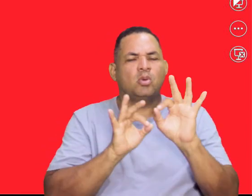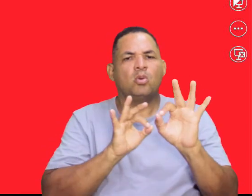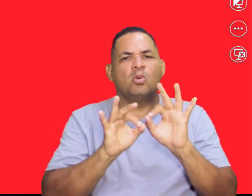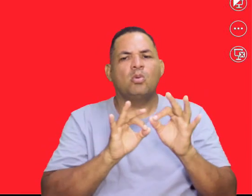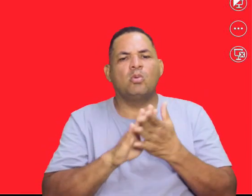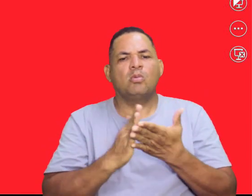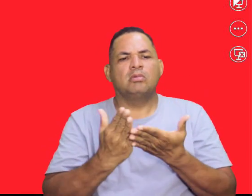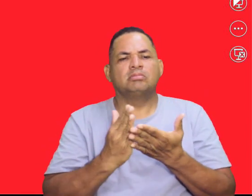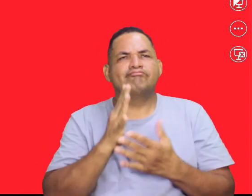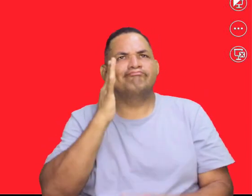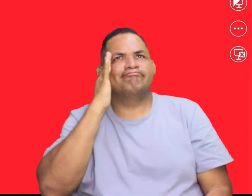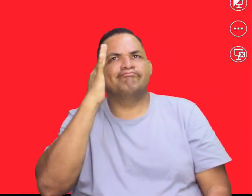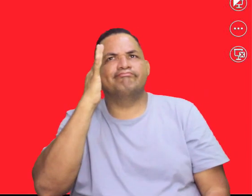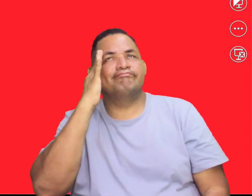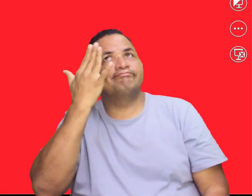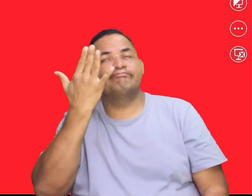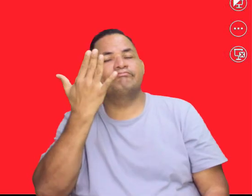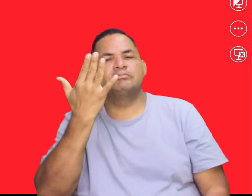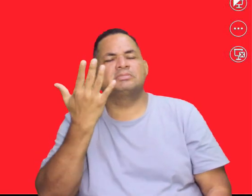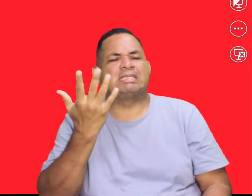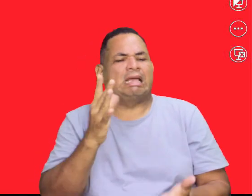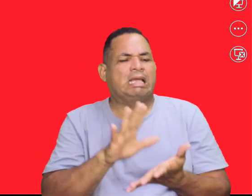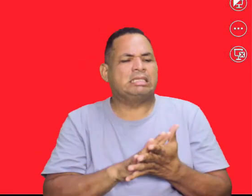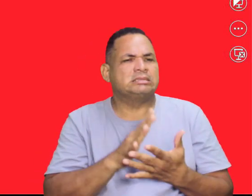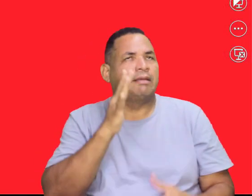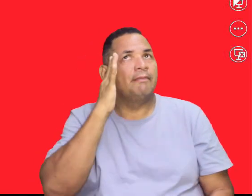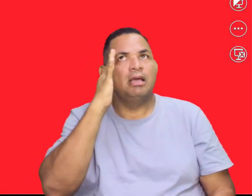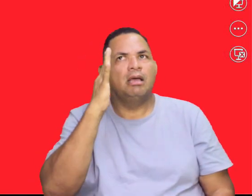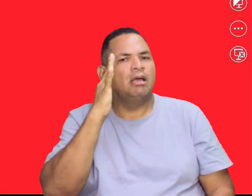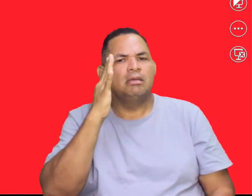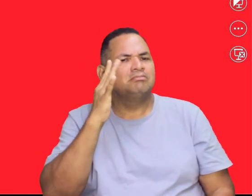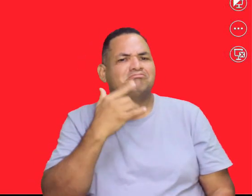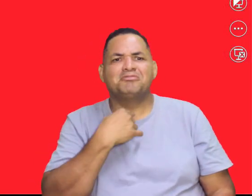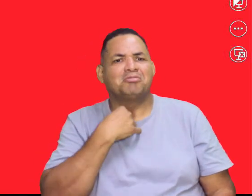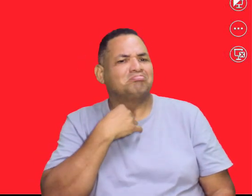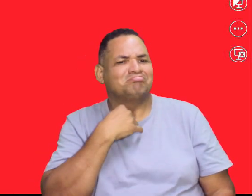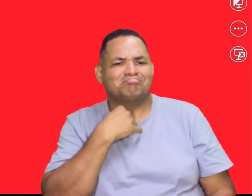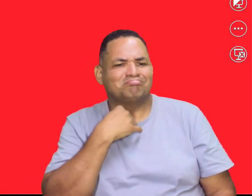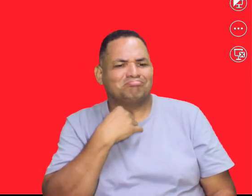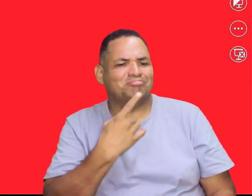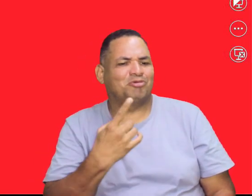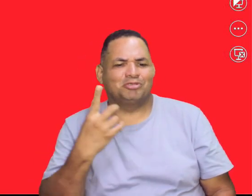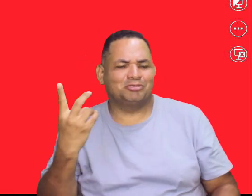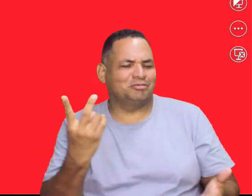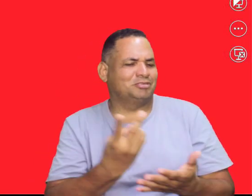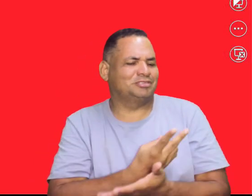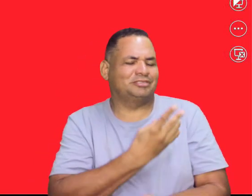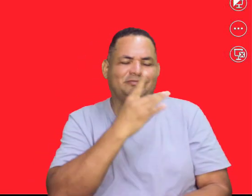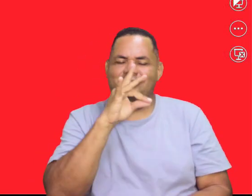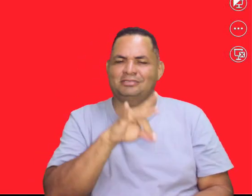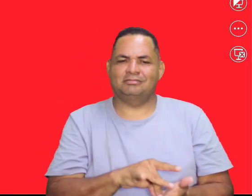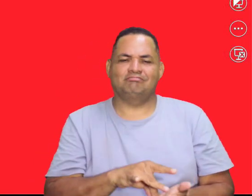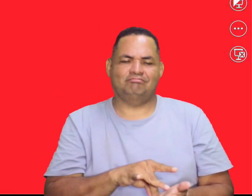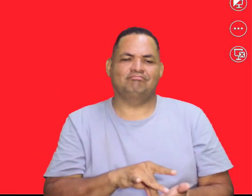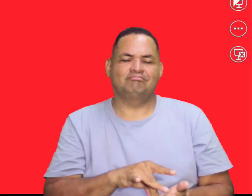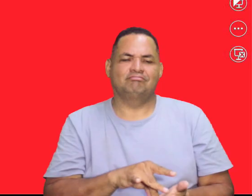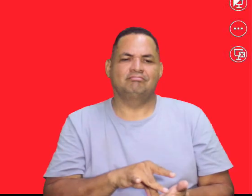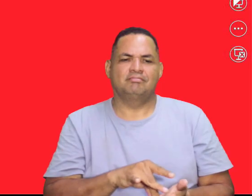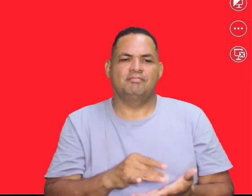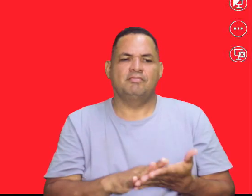dizer é uma teoria que existe apenas na imaginação, que é impossível isso se tornar realidade.